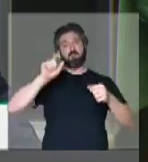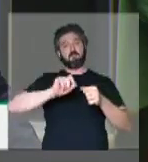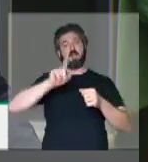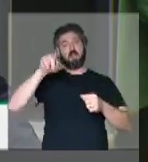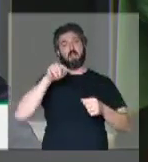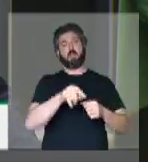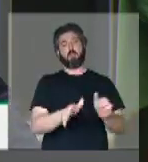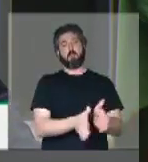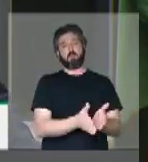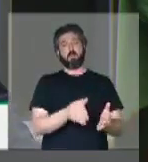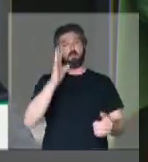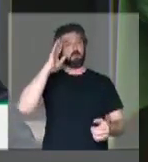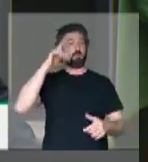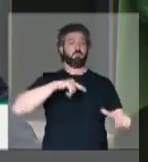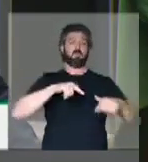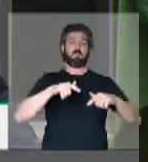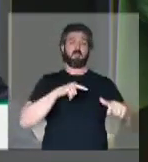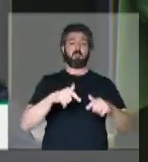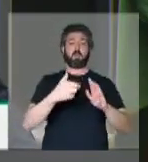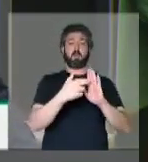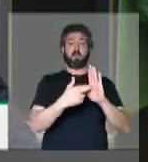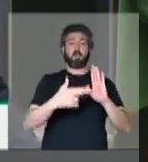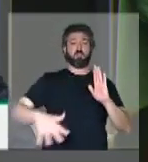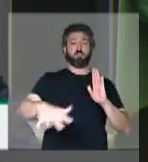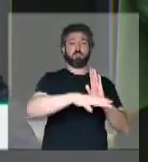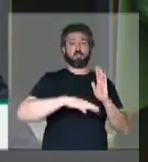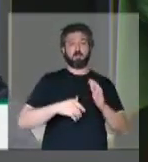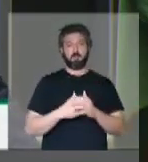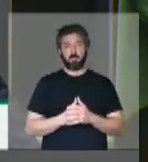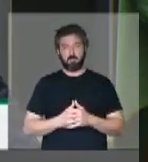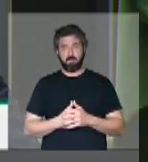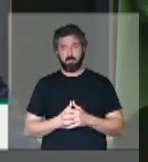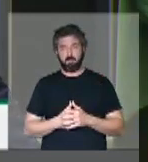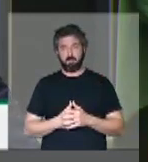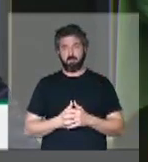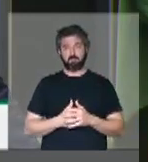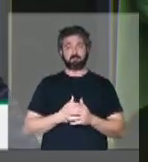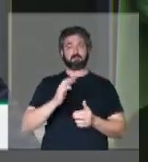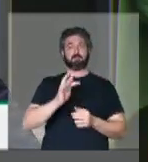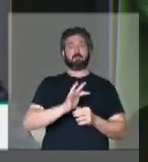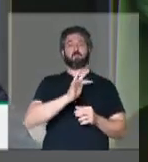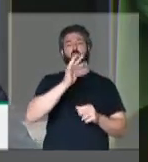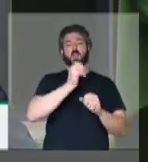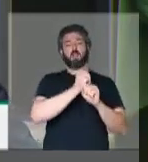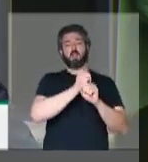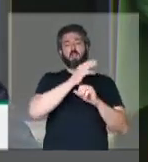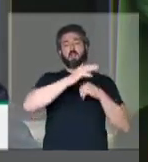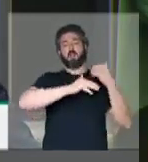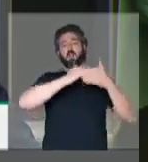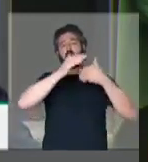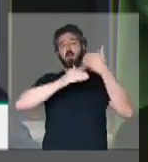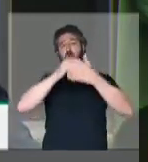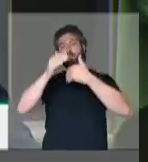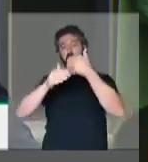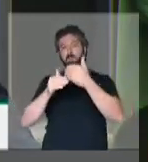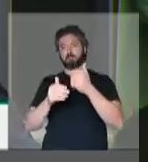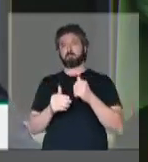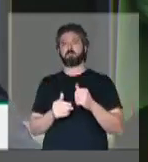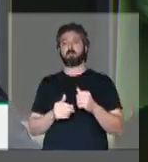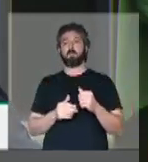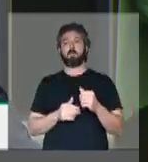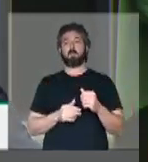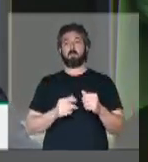e principalmente os trabalhadores do regime geral. Adiante, naquela ocasião,